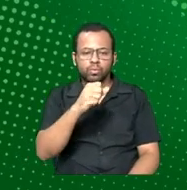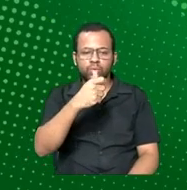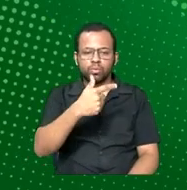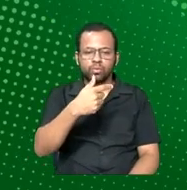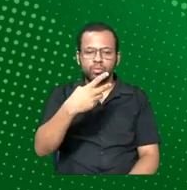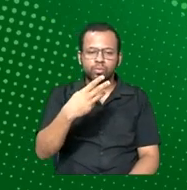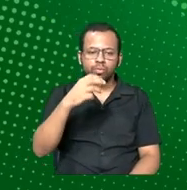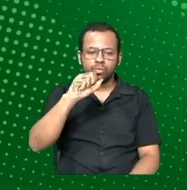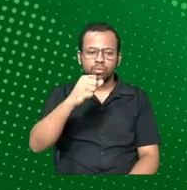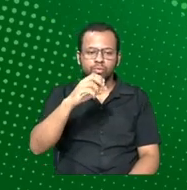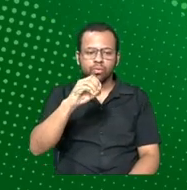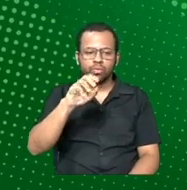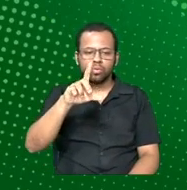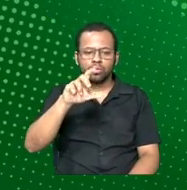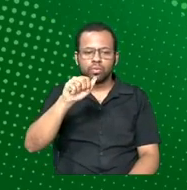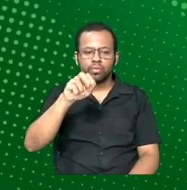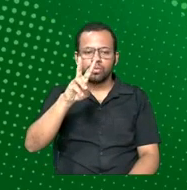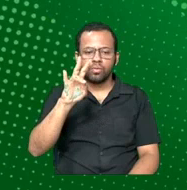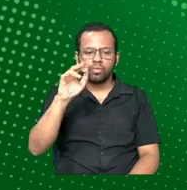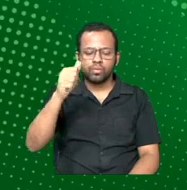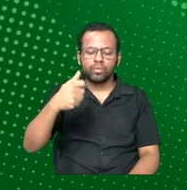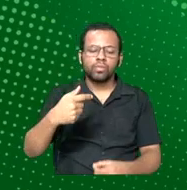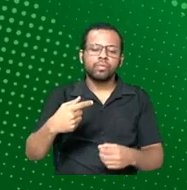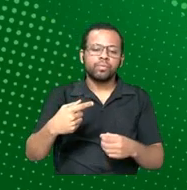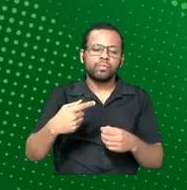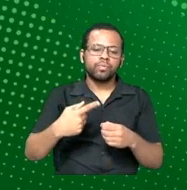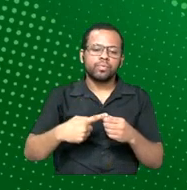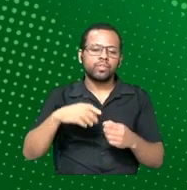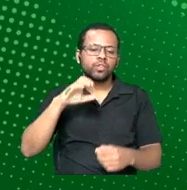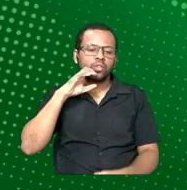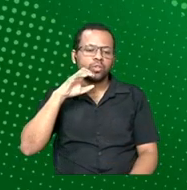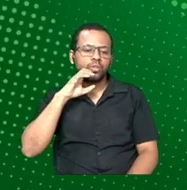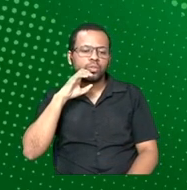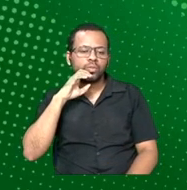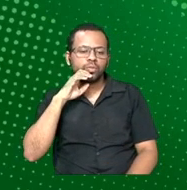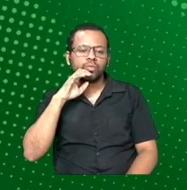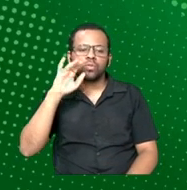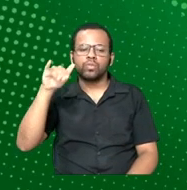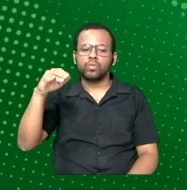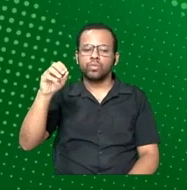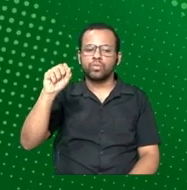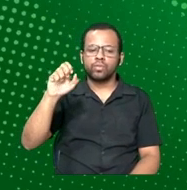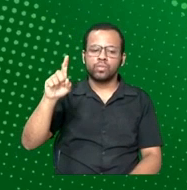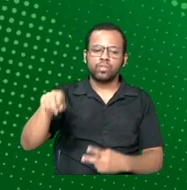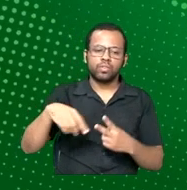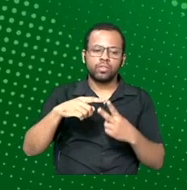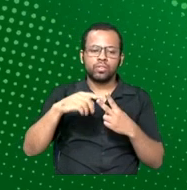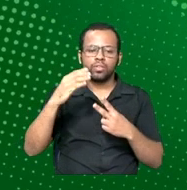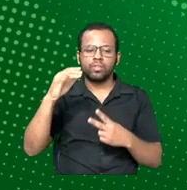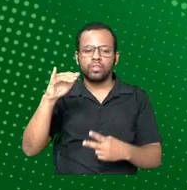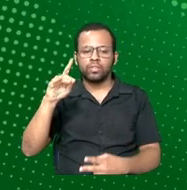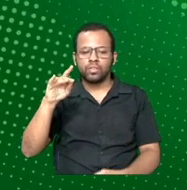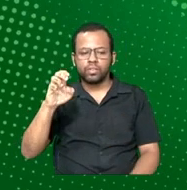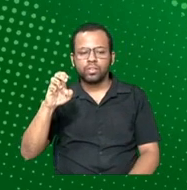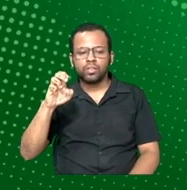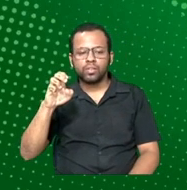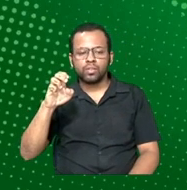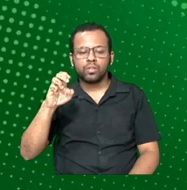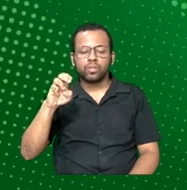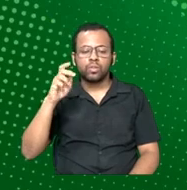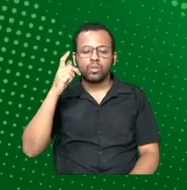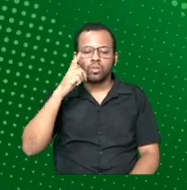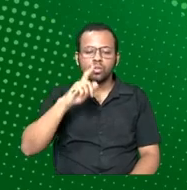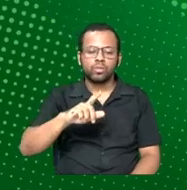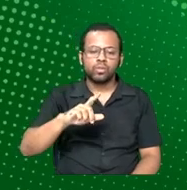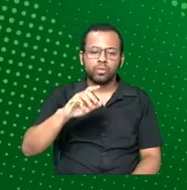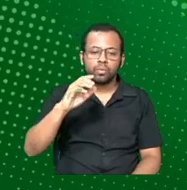uma Lavínia de Socorro foi lá com a José e Cleide a dupla pé quente aí lá da Regional Socorro com